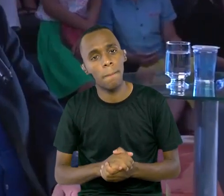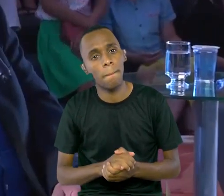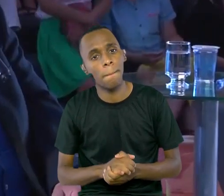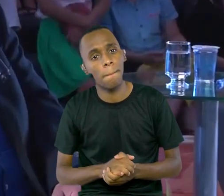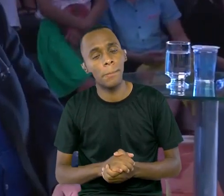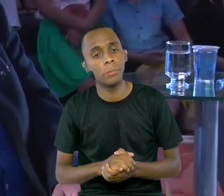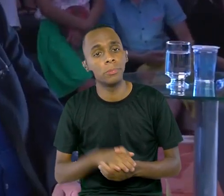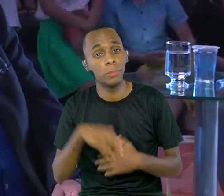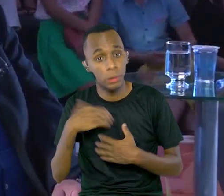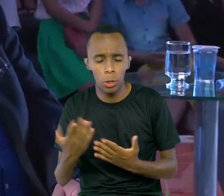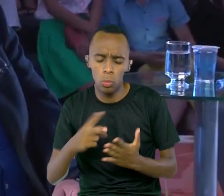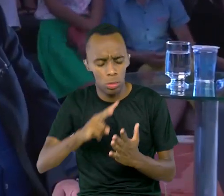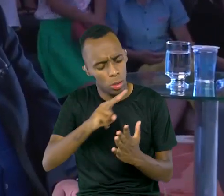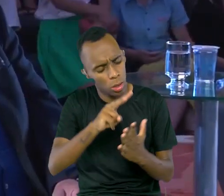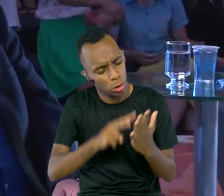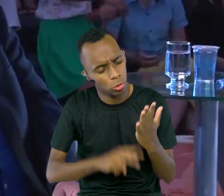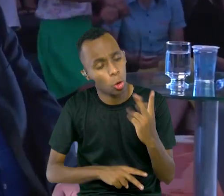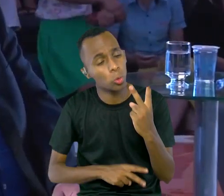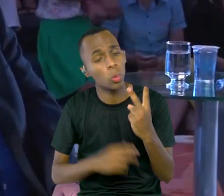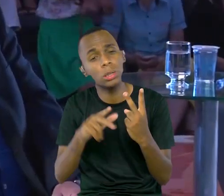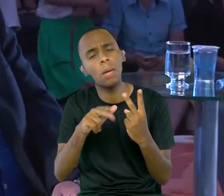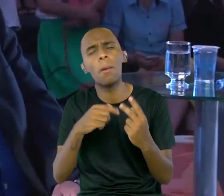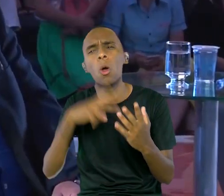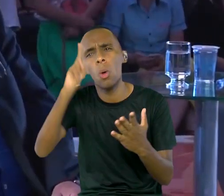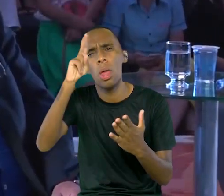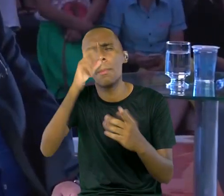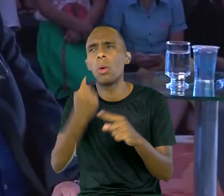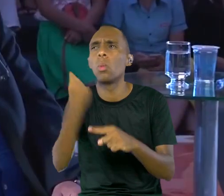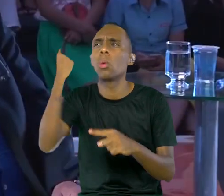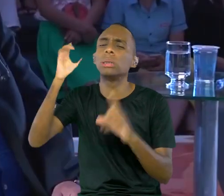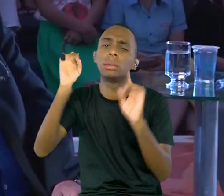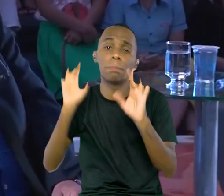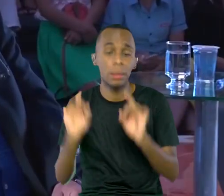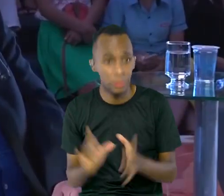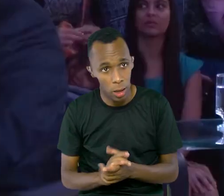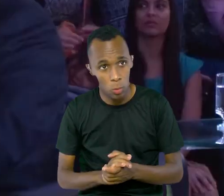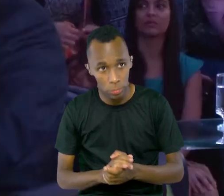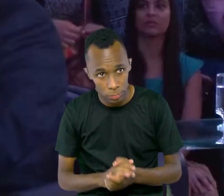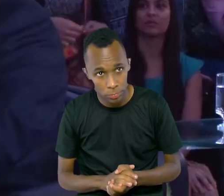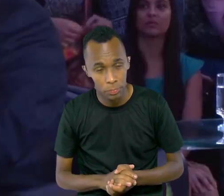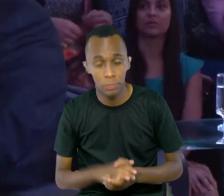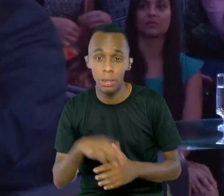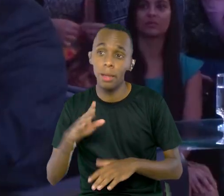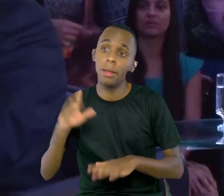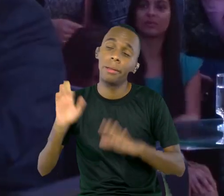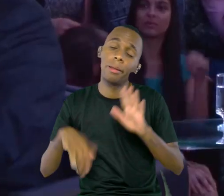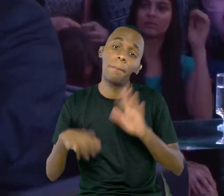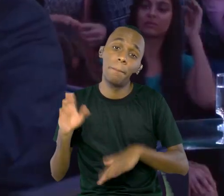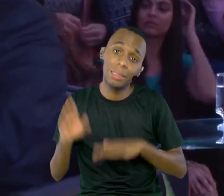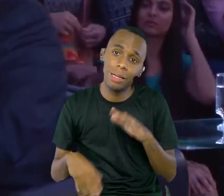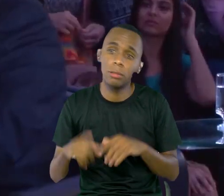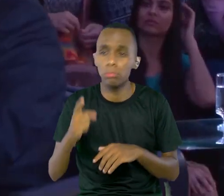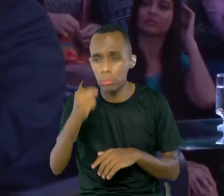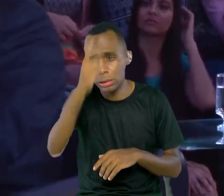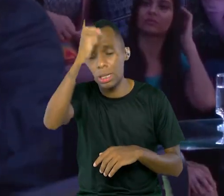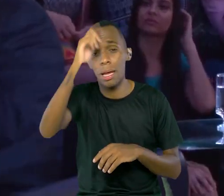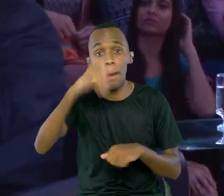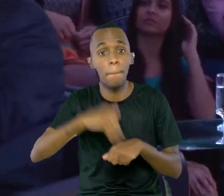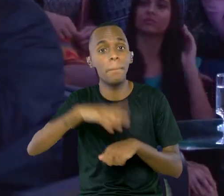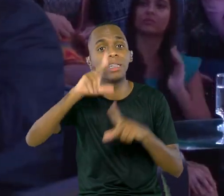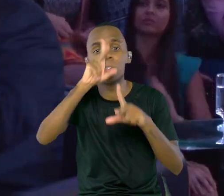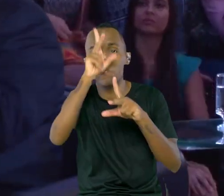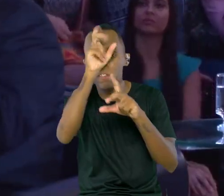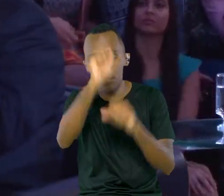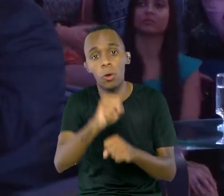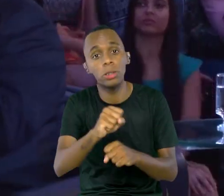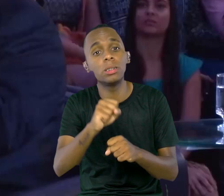pela obra. E ali, naquela leitura de Dois Irmãos, eu me lembrei de algo especial, que é talvez a ideia